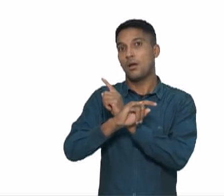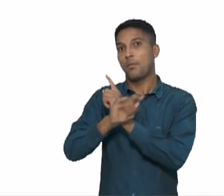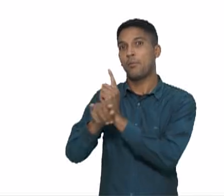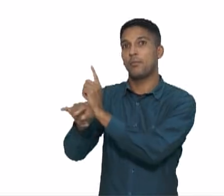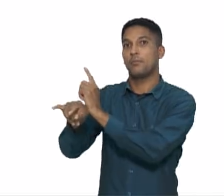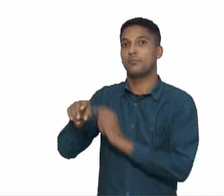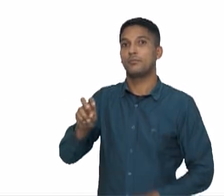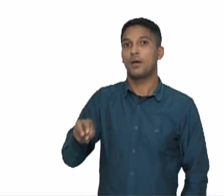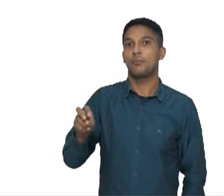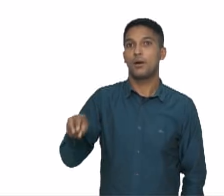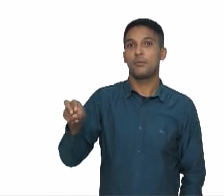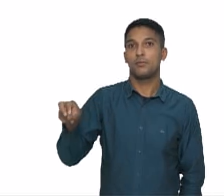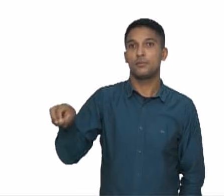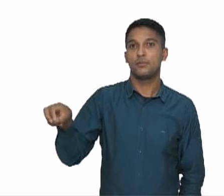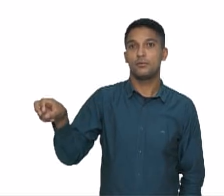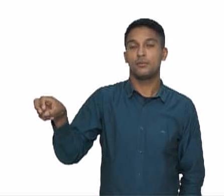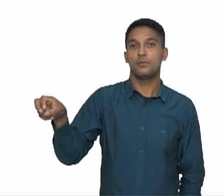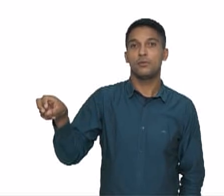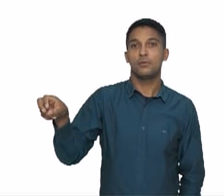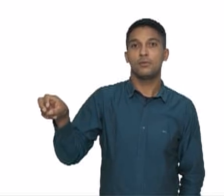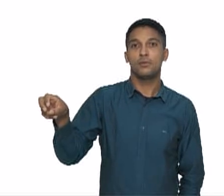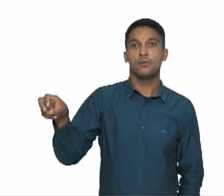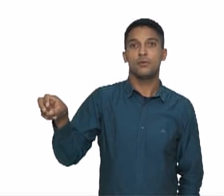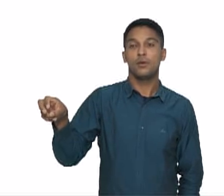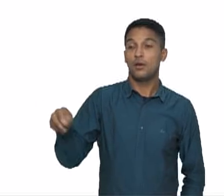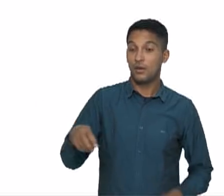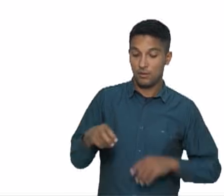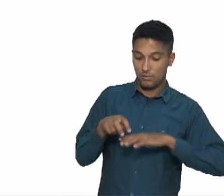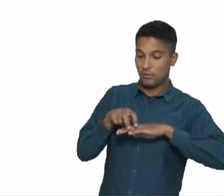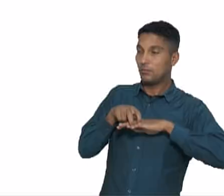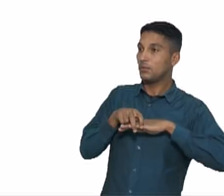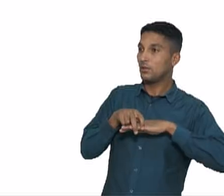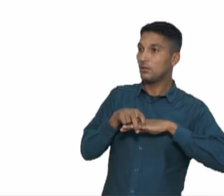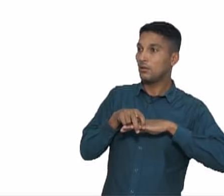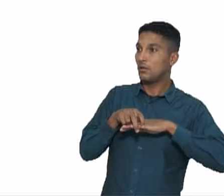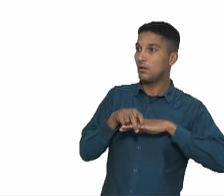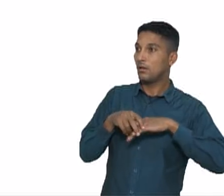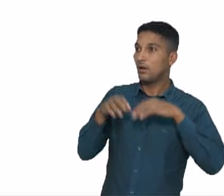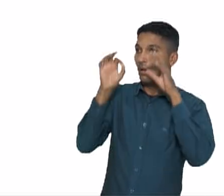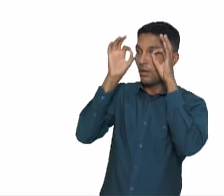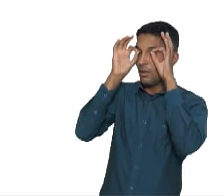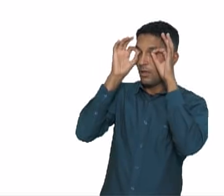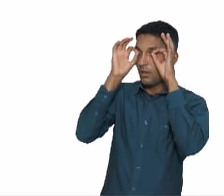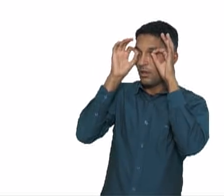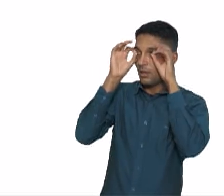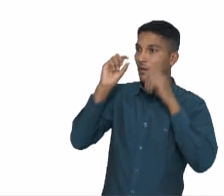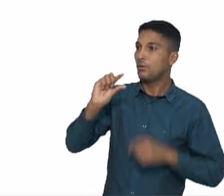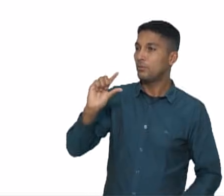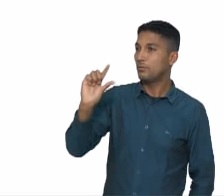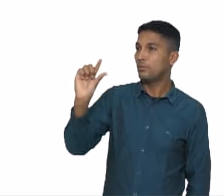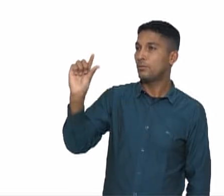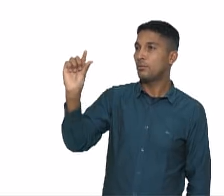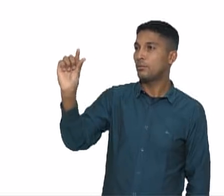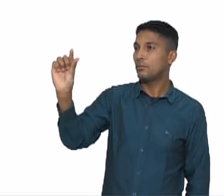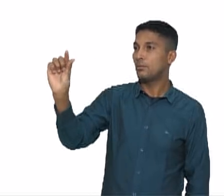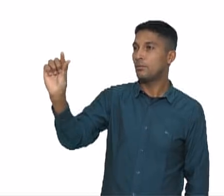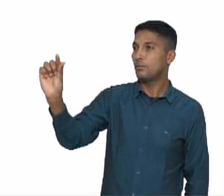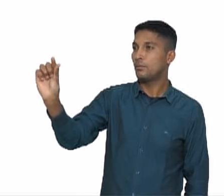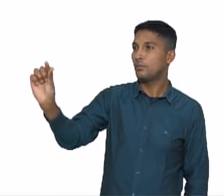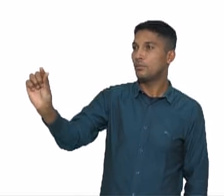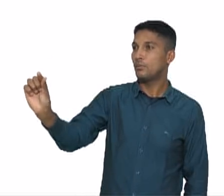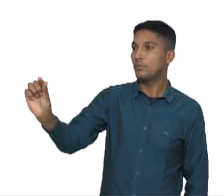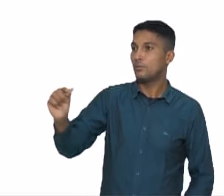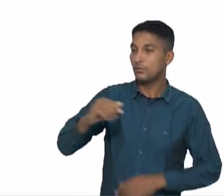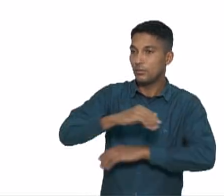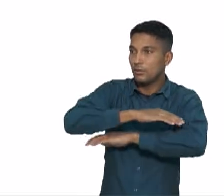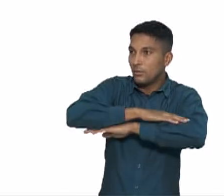que nem pai nem mãe compreenderiam. Acompanhou-o com olhos pretos que mal acreditavam, debruçada sobre